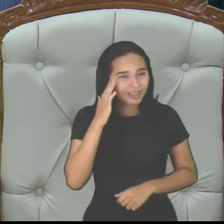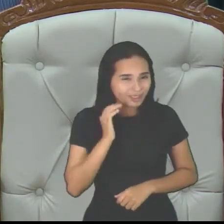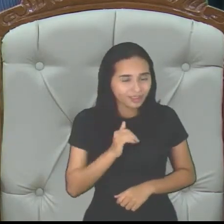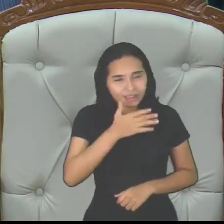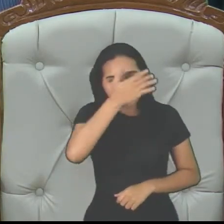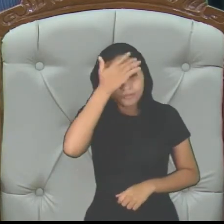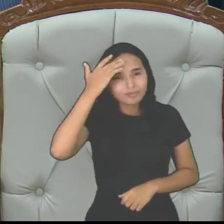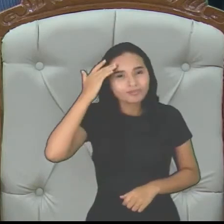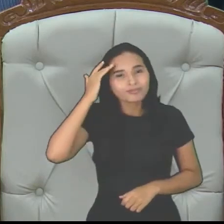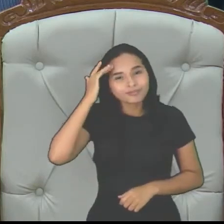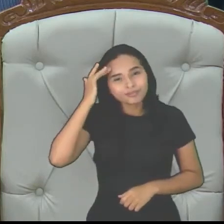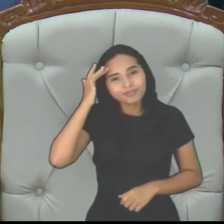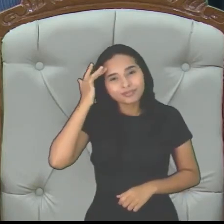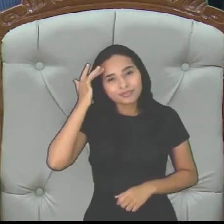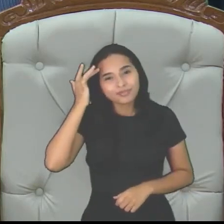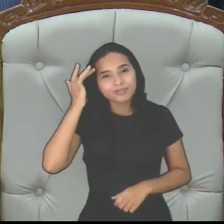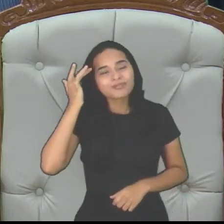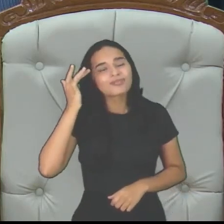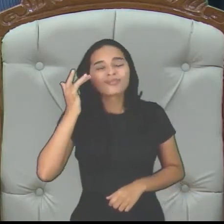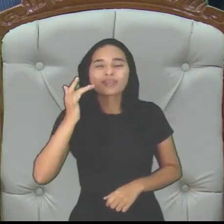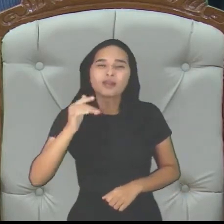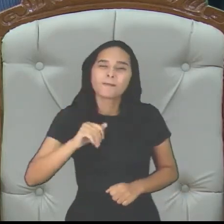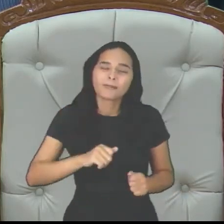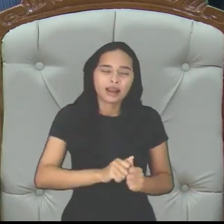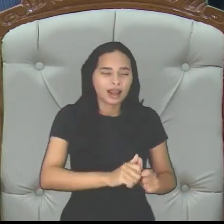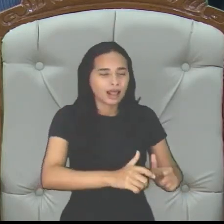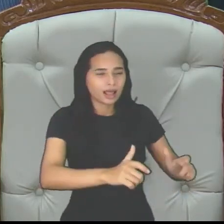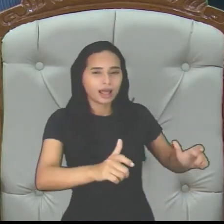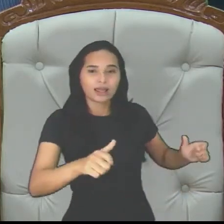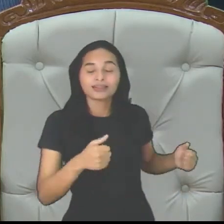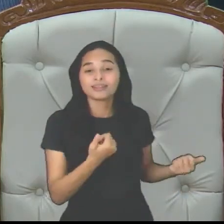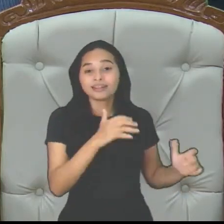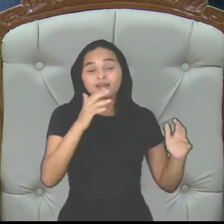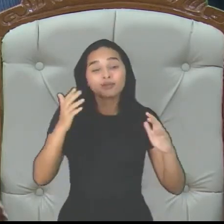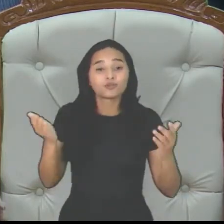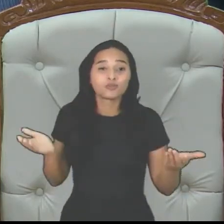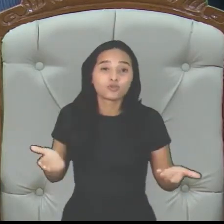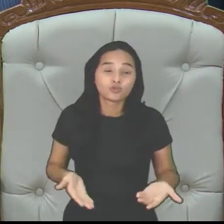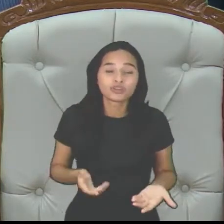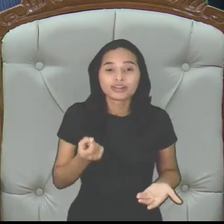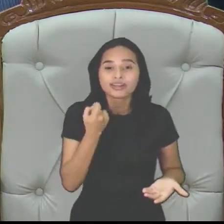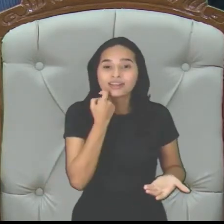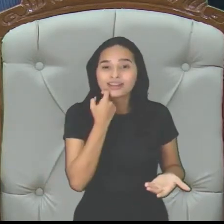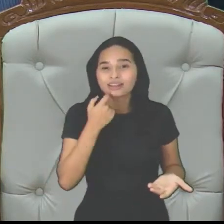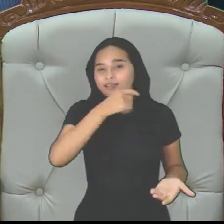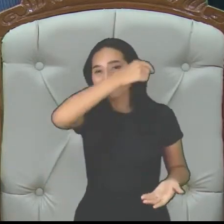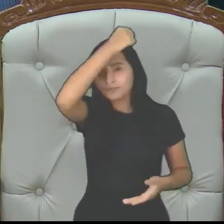pessoas, muita gente está celebrando hoje a Sexta-feira Santa.